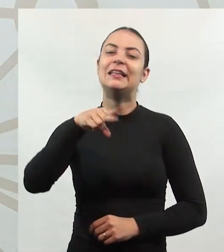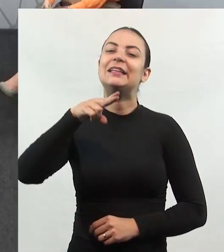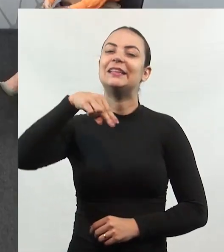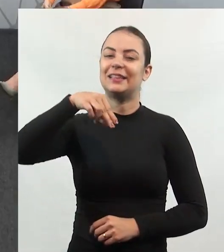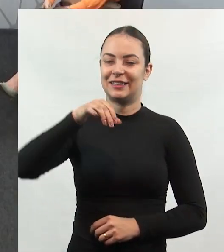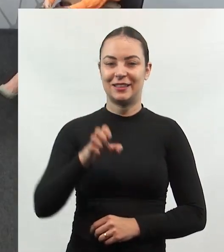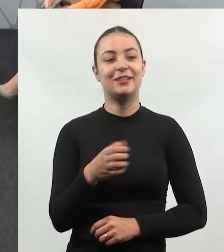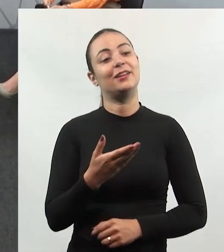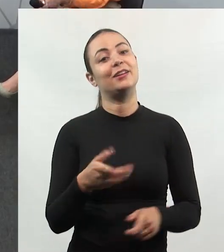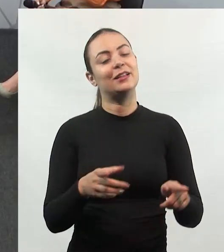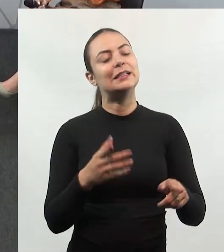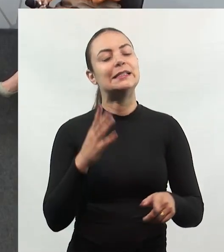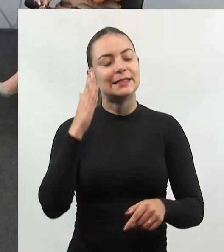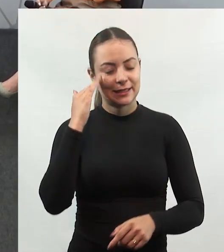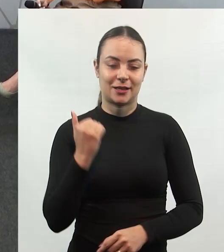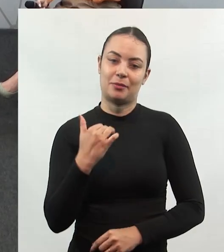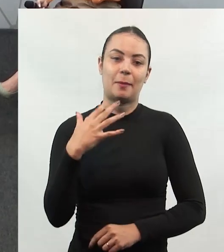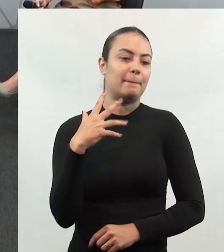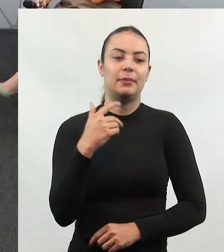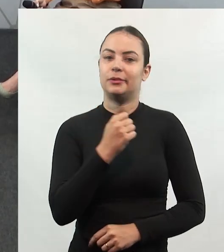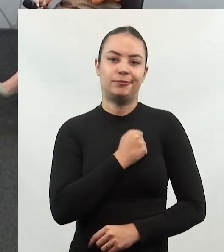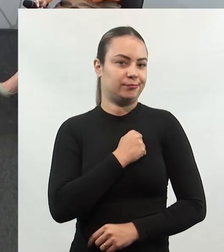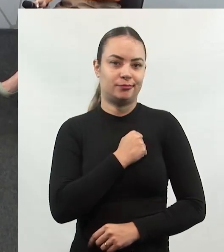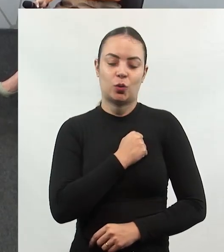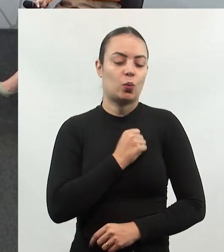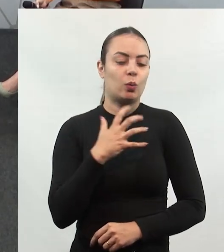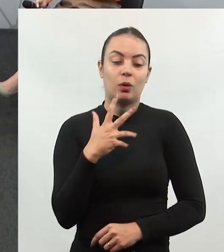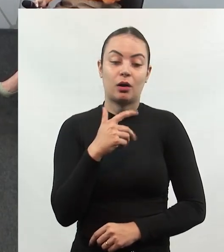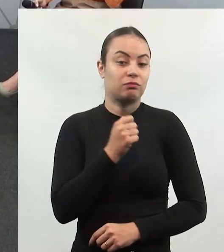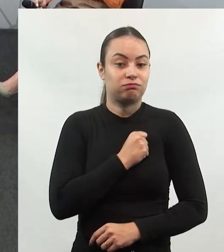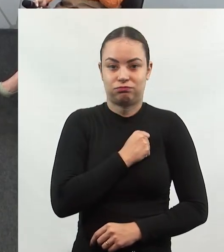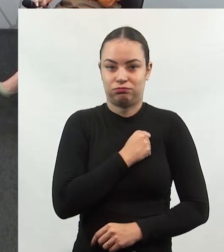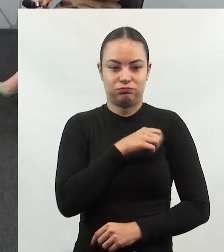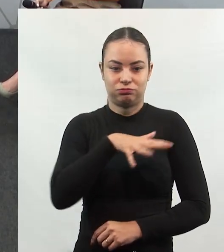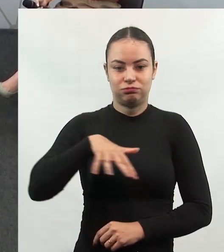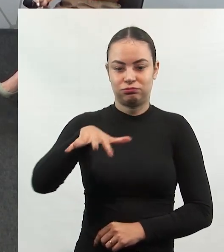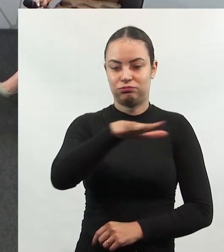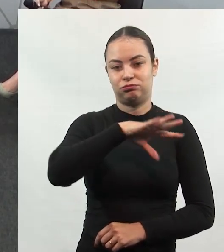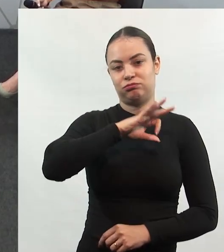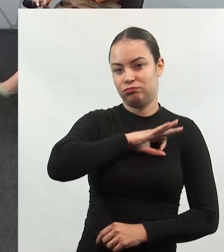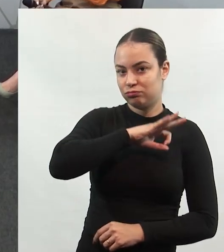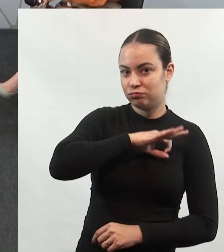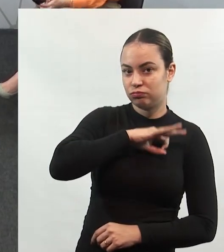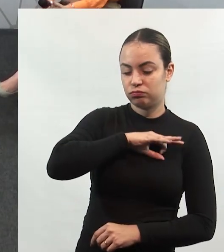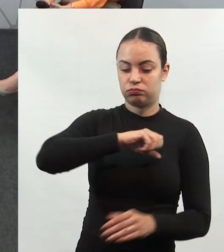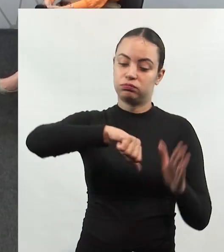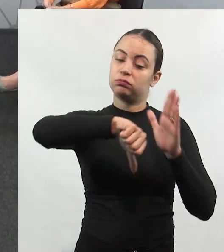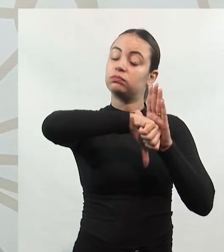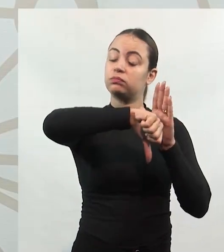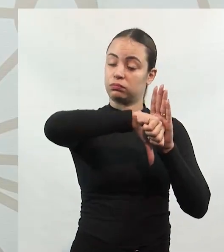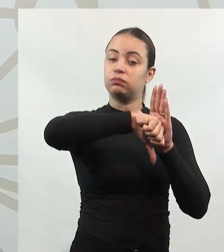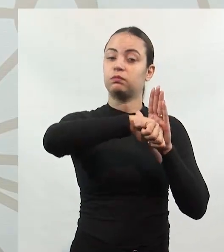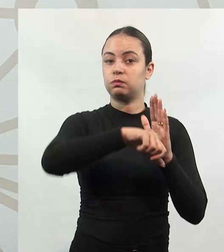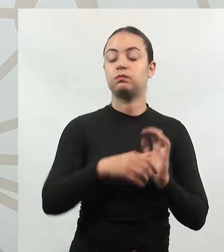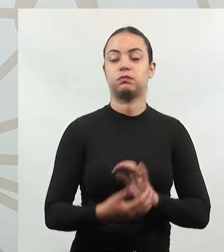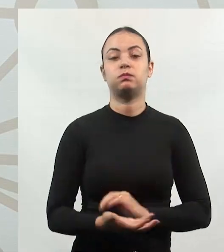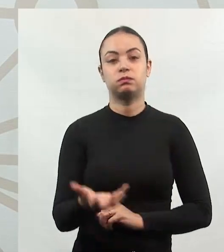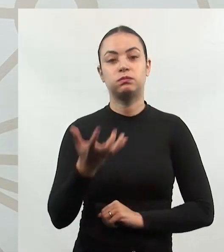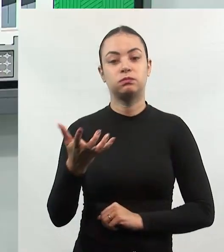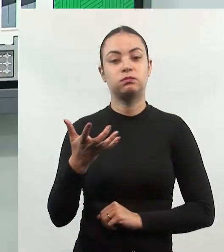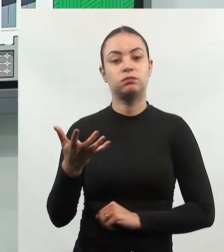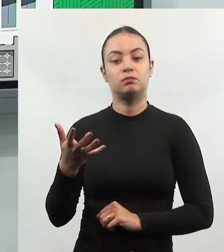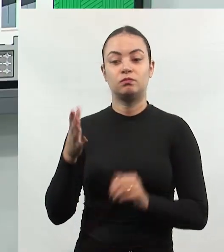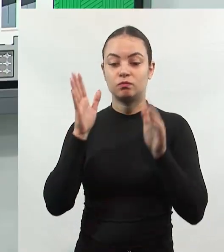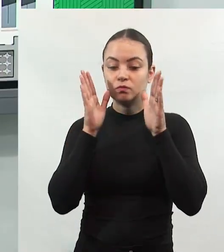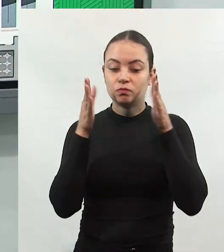gente entrou junto na TV. E quem me conhece sabe da área jornalística, a Eline, então,